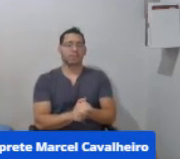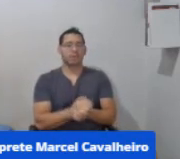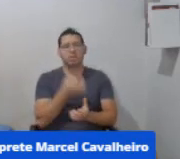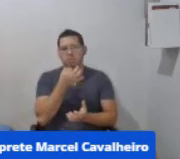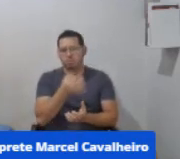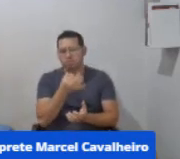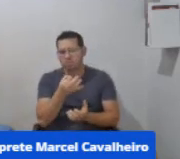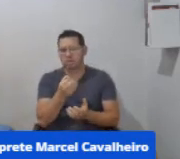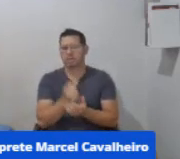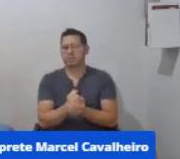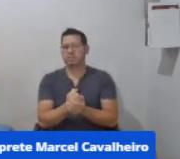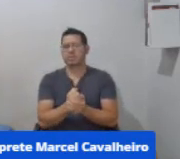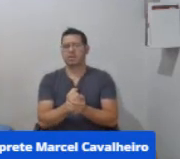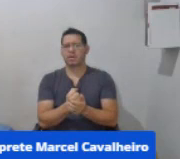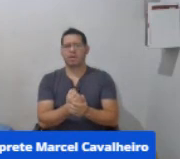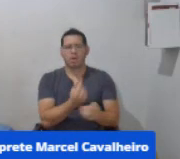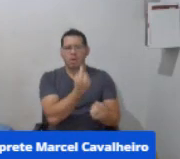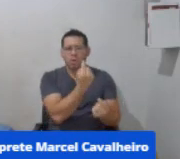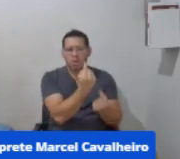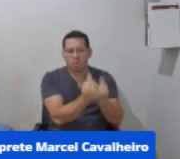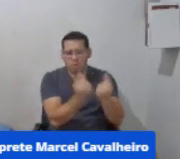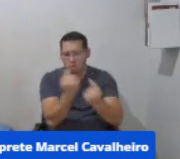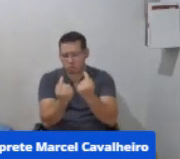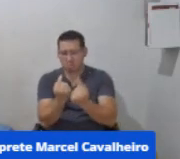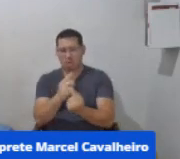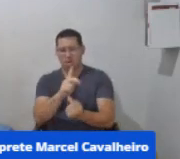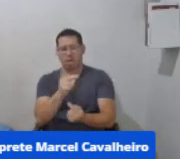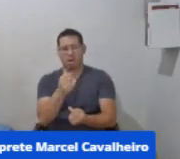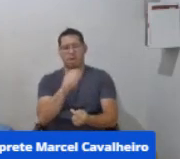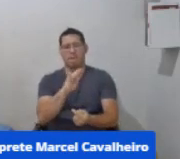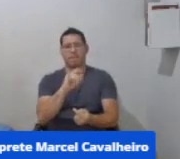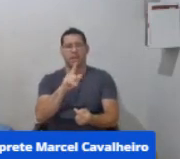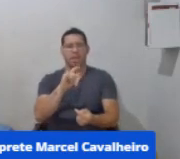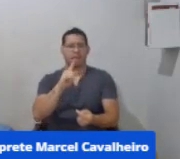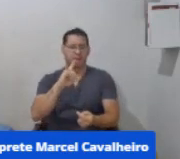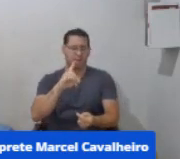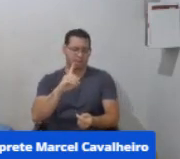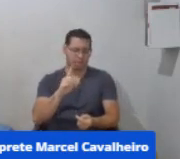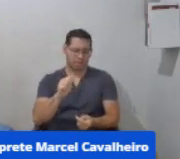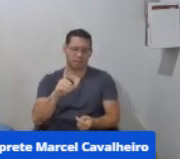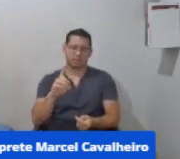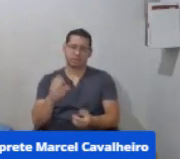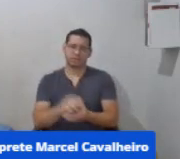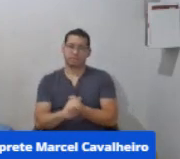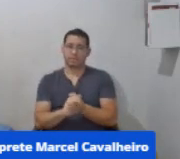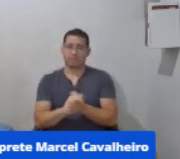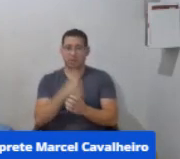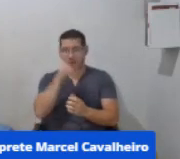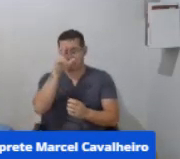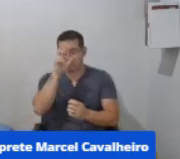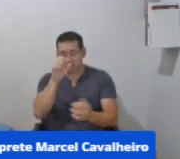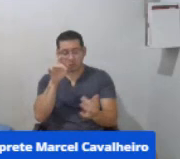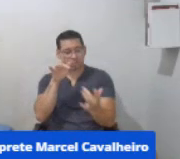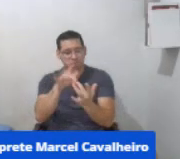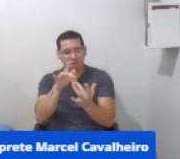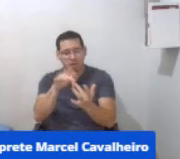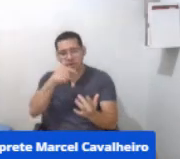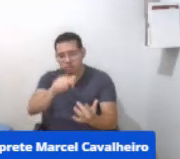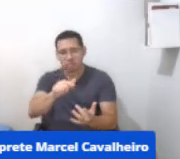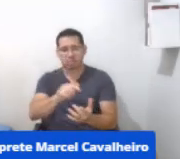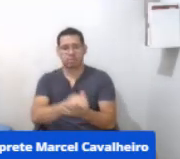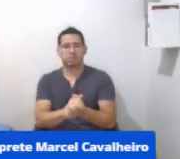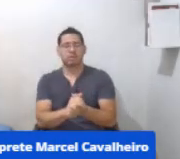uma habilidade de cada prática de linguagem fortemente relacionável com as demais